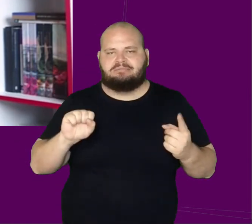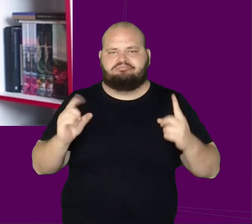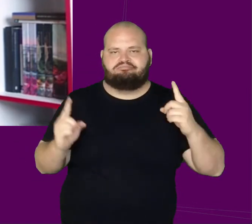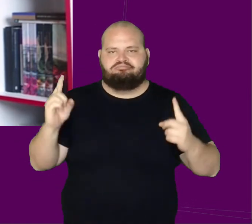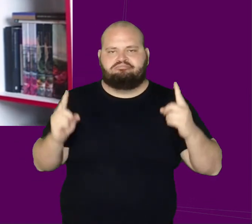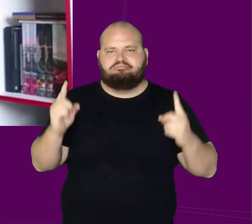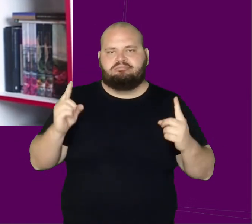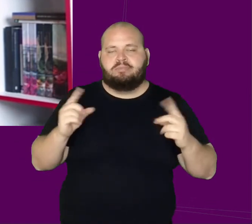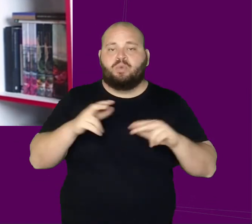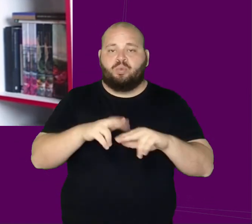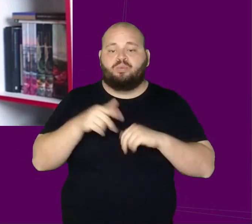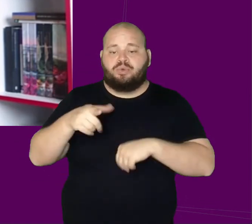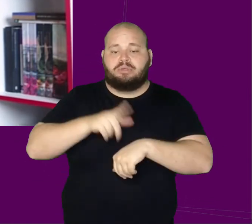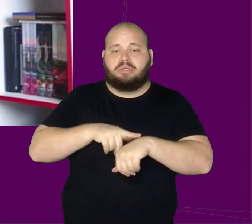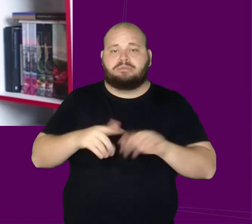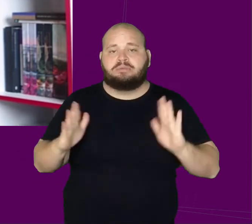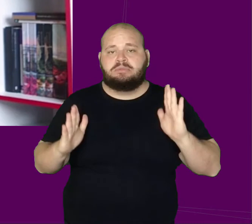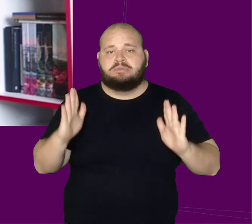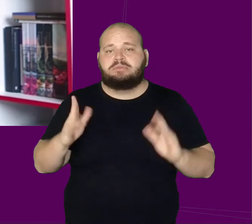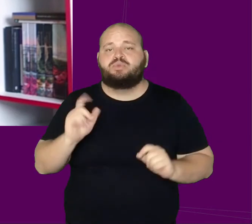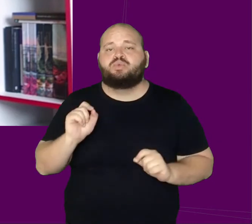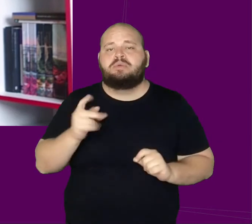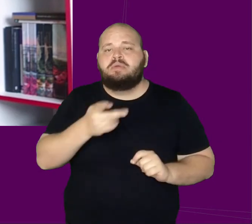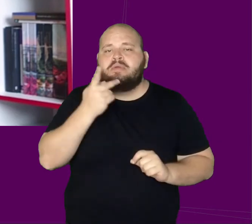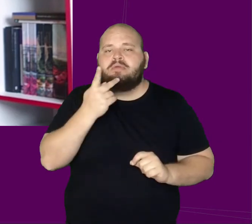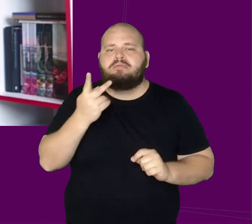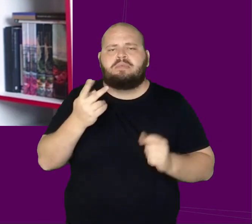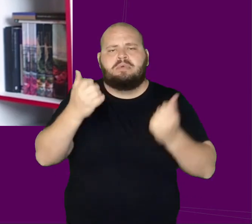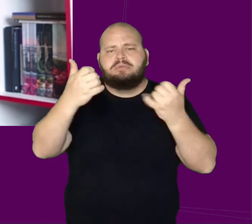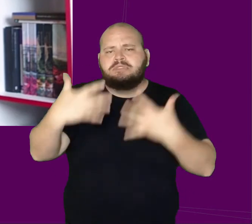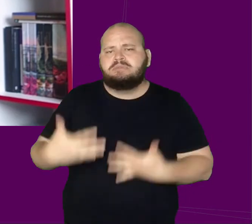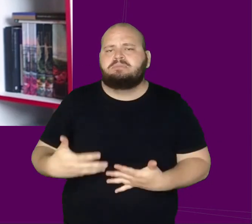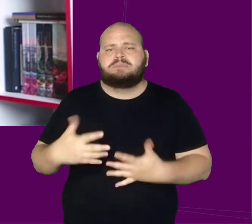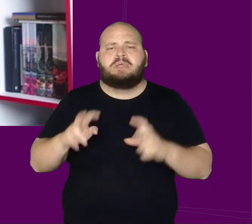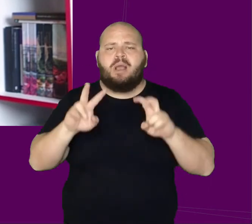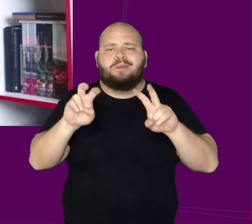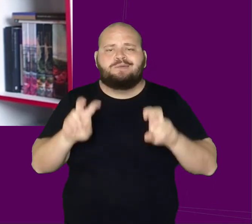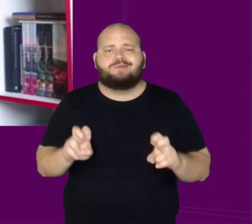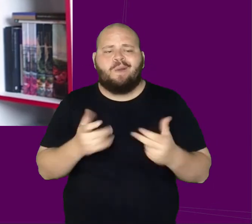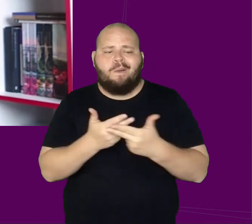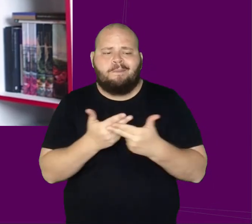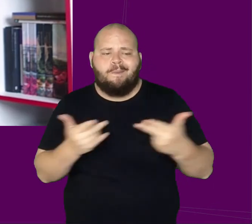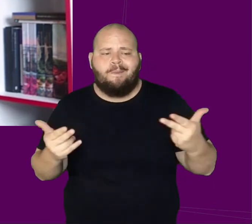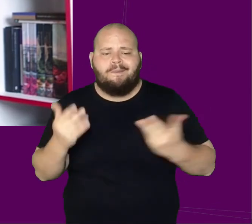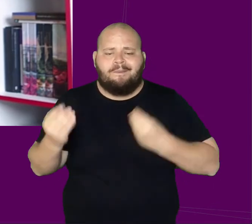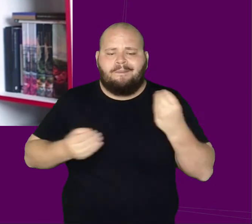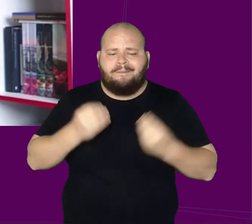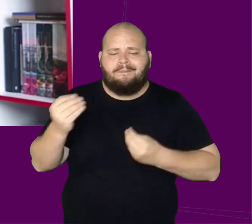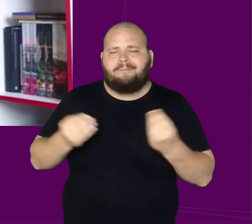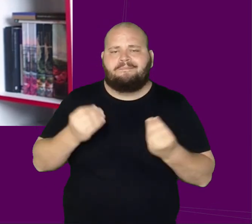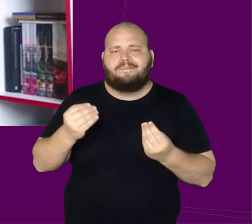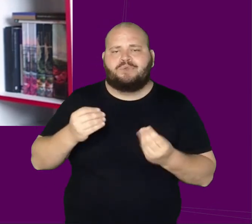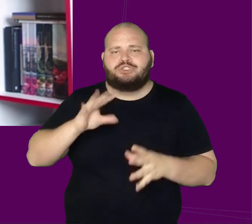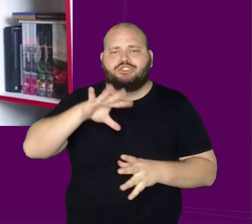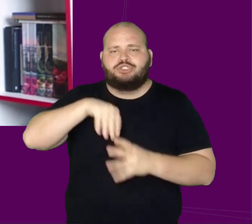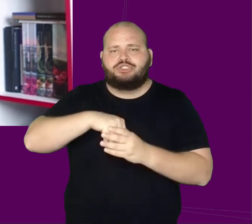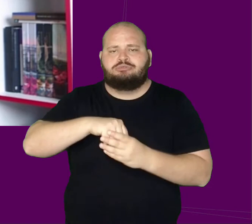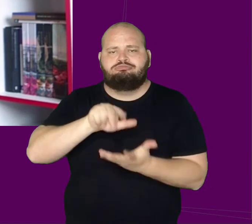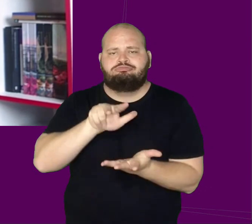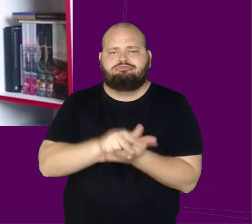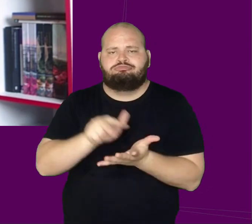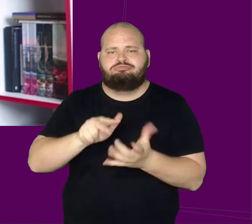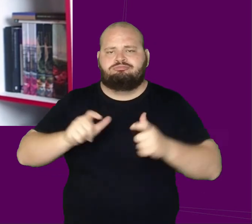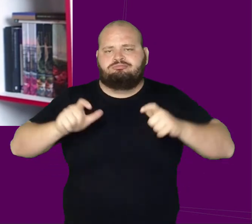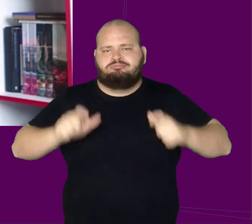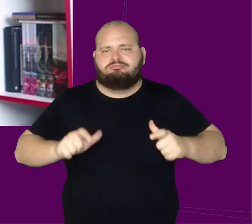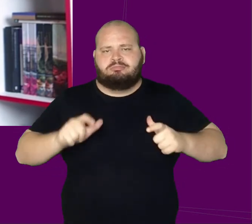trecho, ela vai falar muito das coisas, como se estabelece o terreno da vida dela.